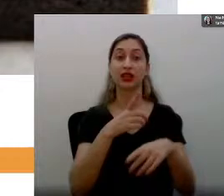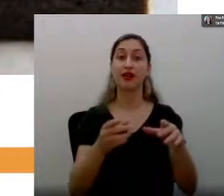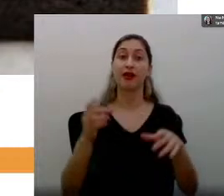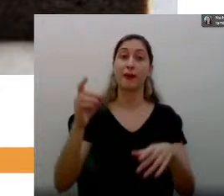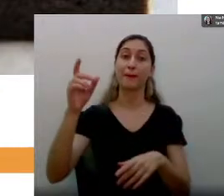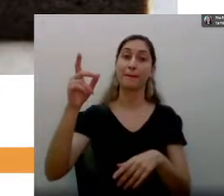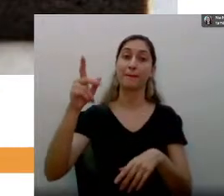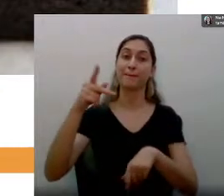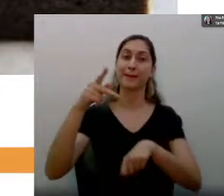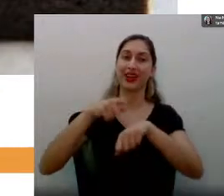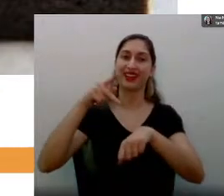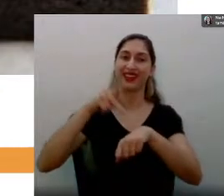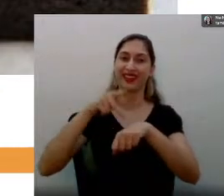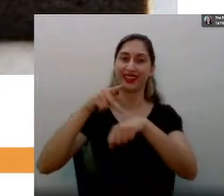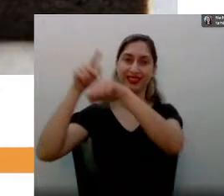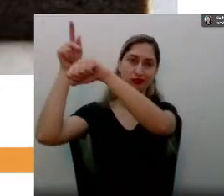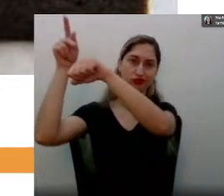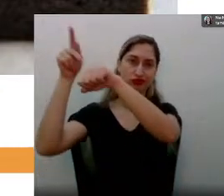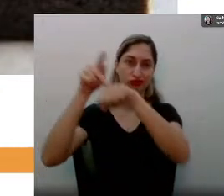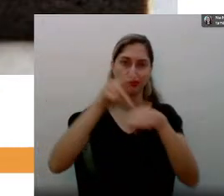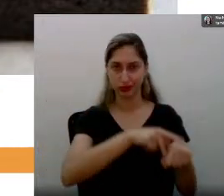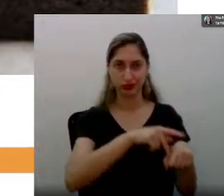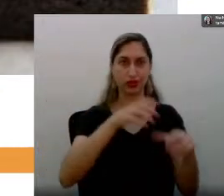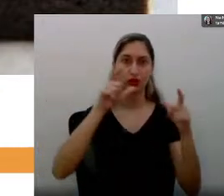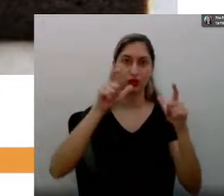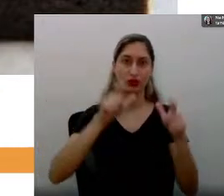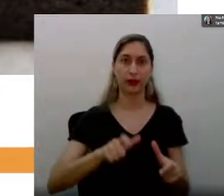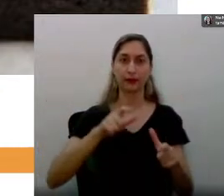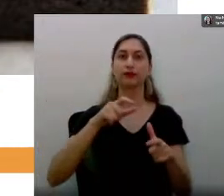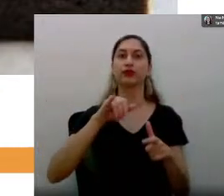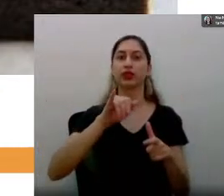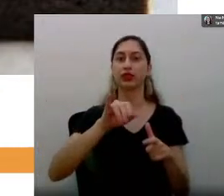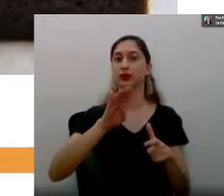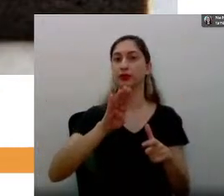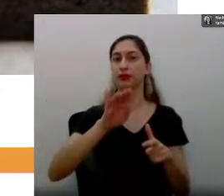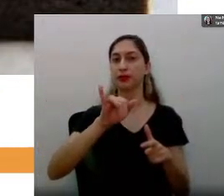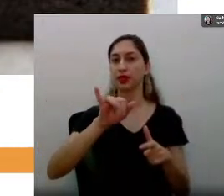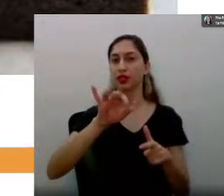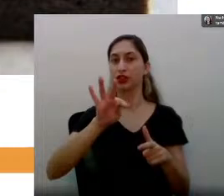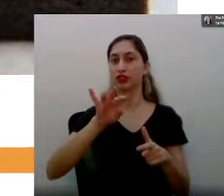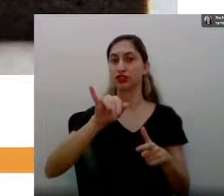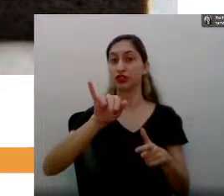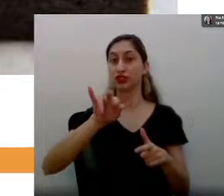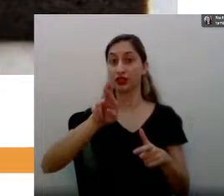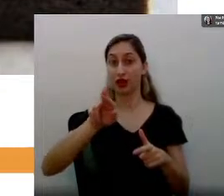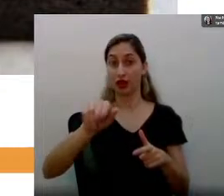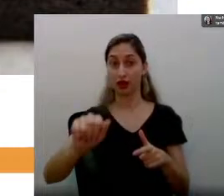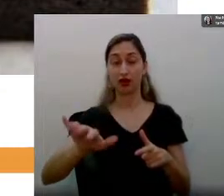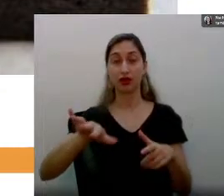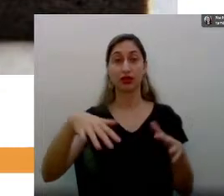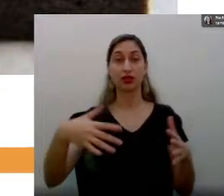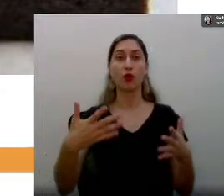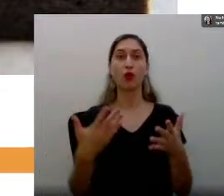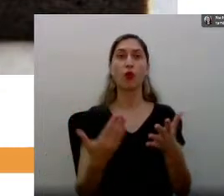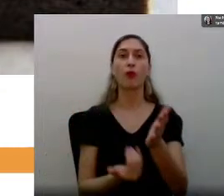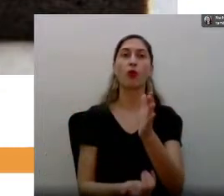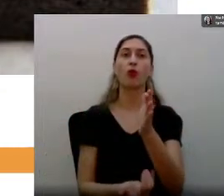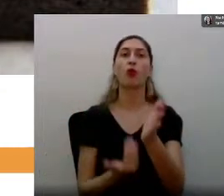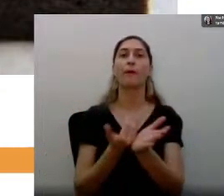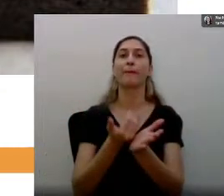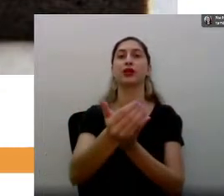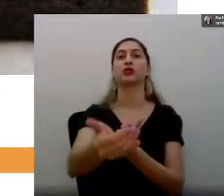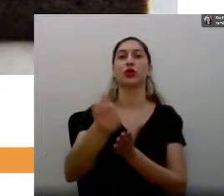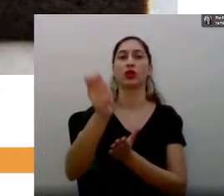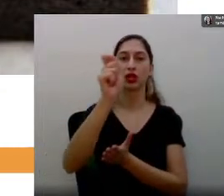É no sul da Bahia no lugarejo né é que o a sociedade dos astrônomos teve vida tá